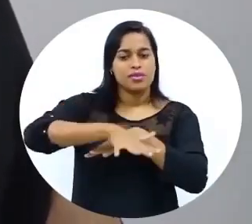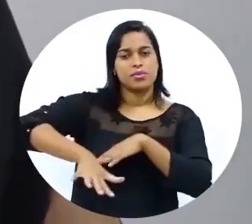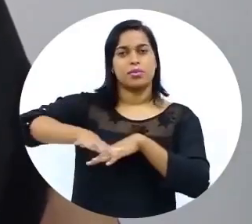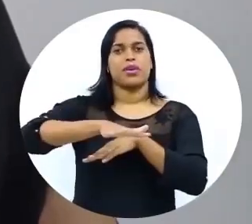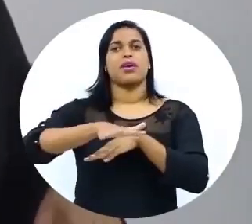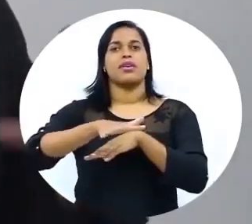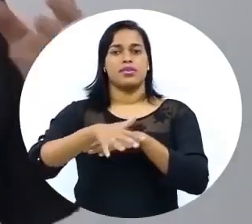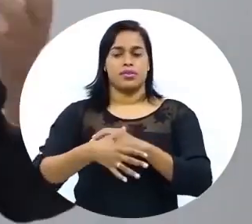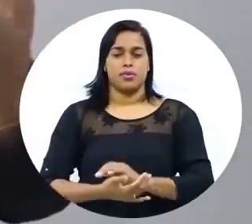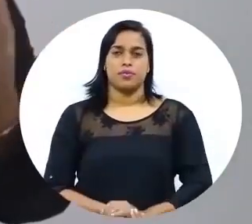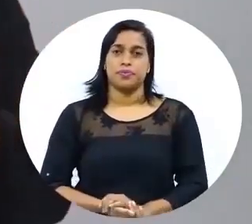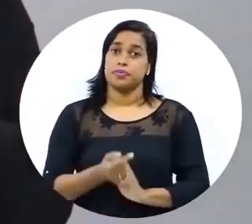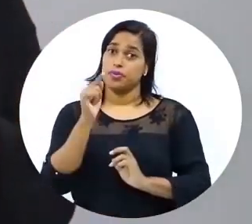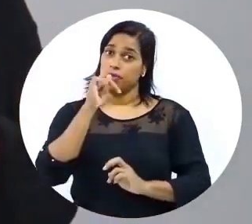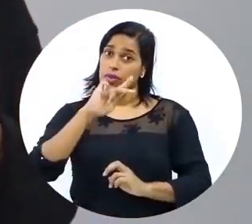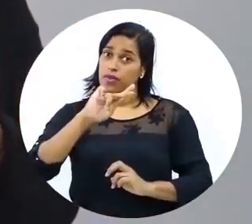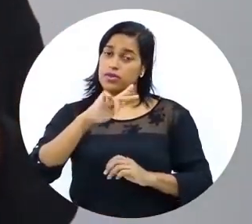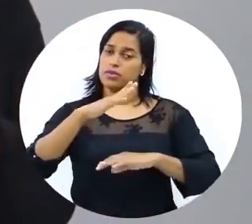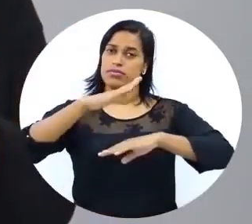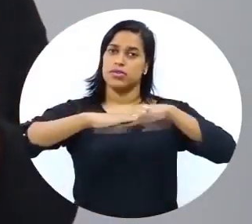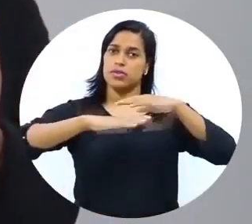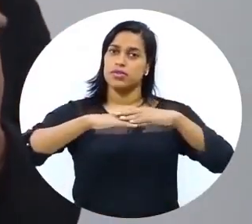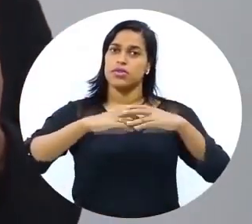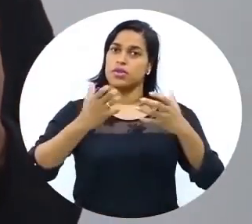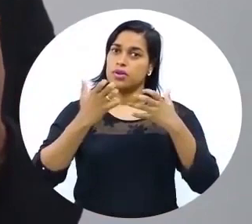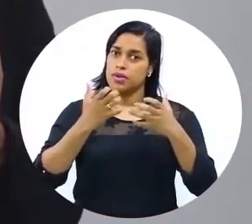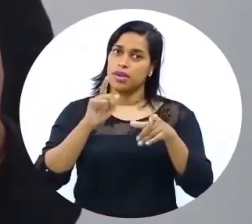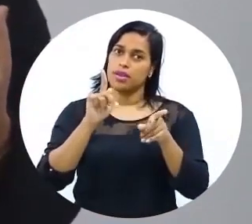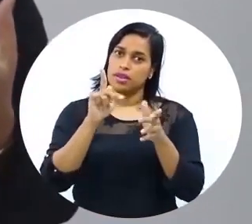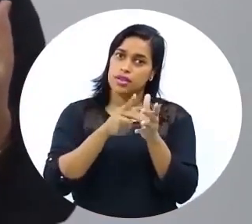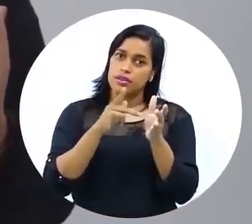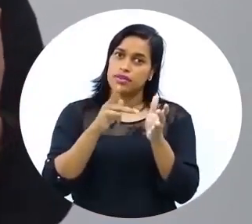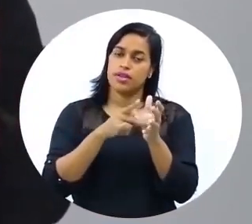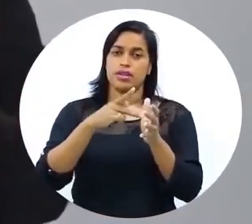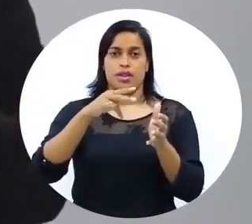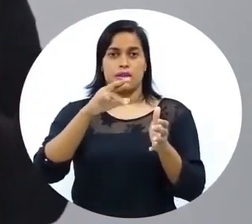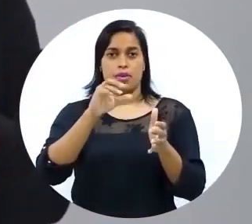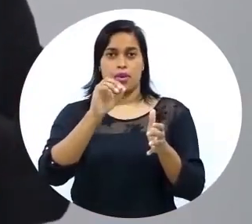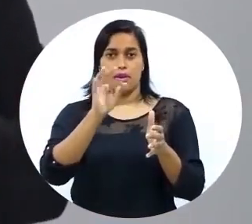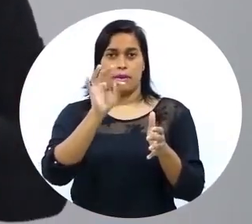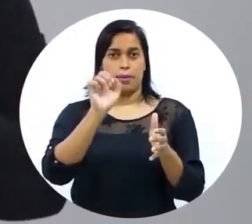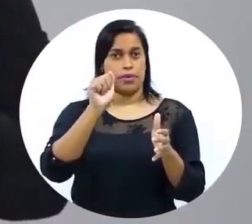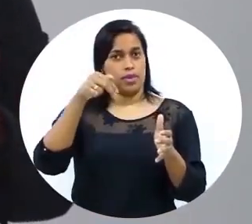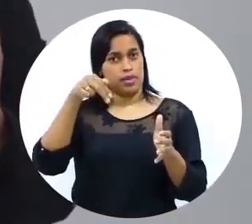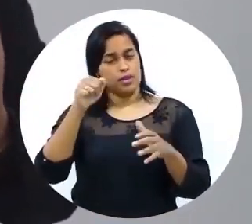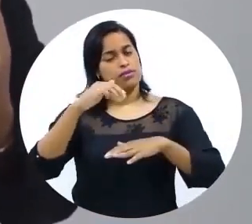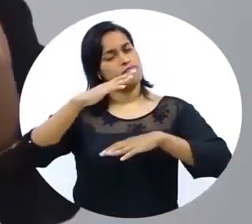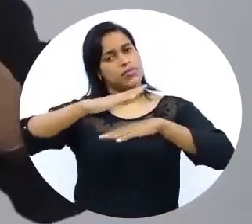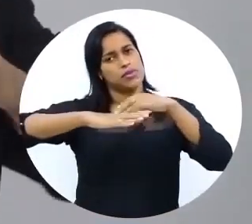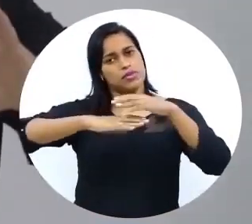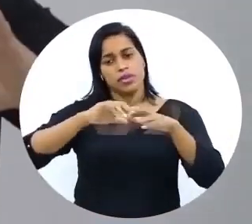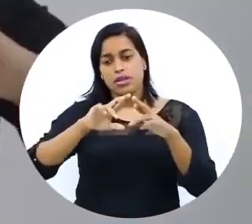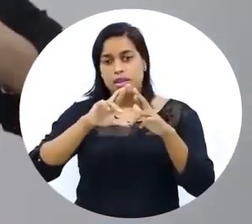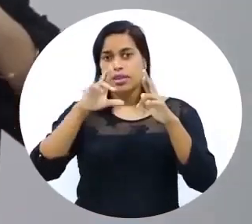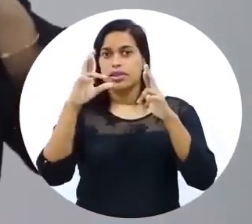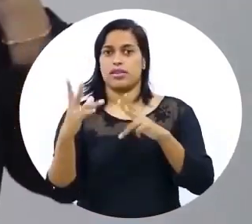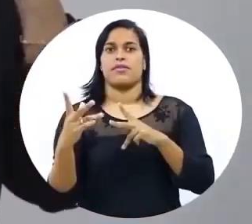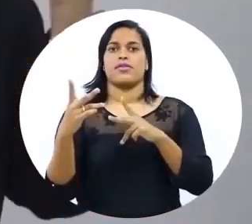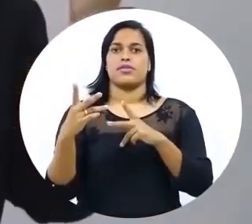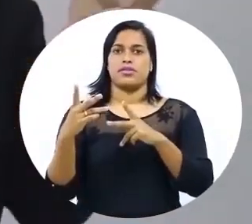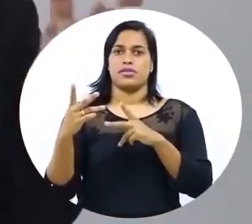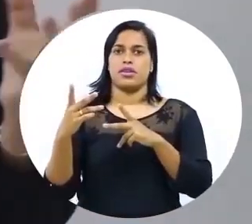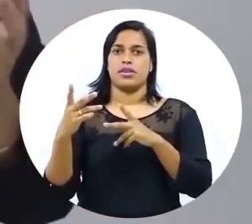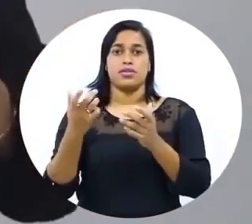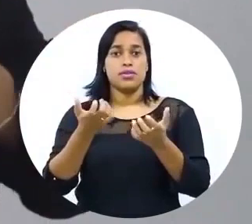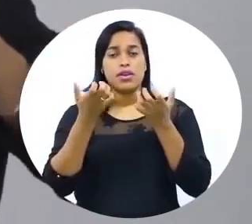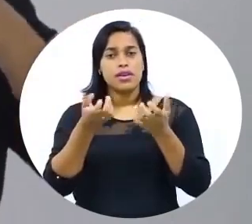um profissional que quer ter uma carreira proteana, que quer ter uma carreira diferenciada, querendo